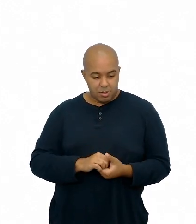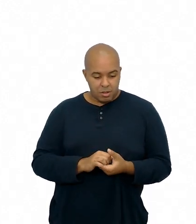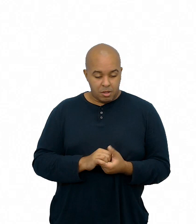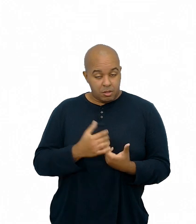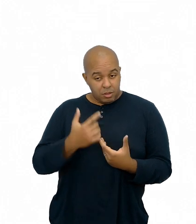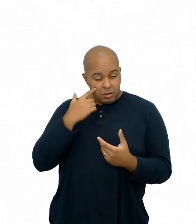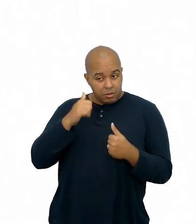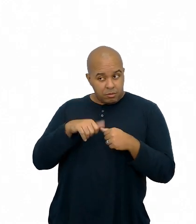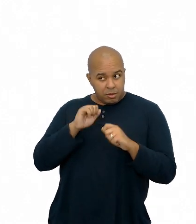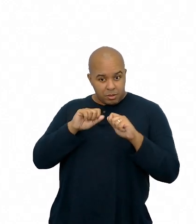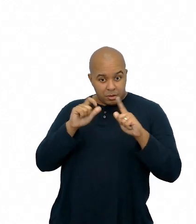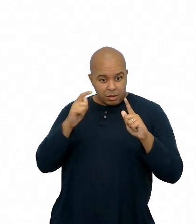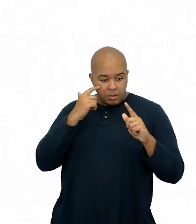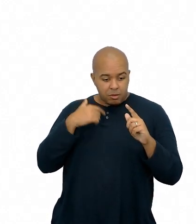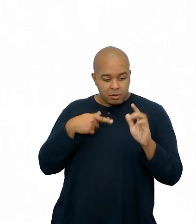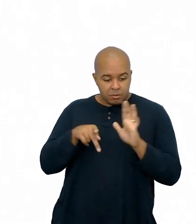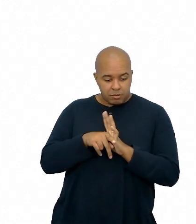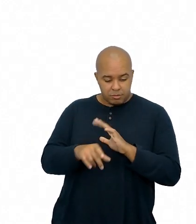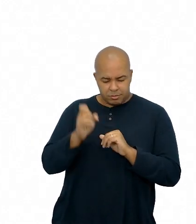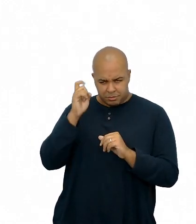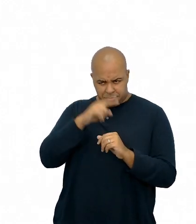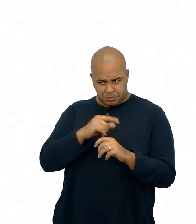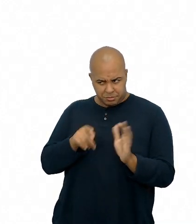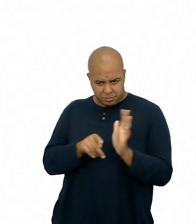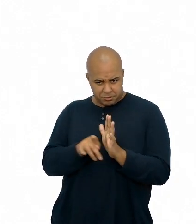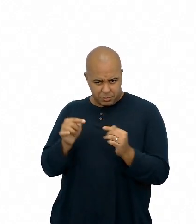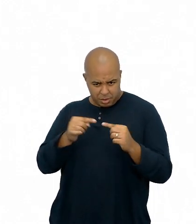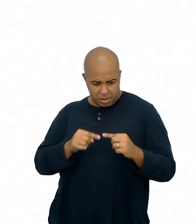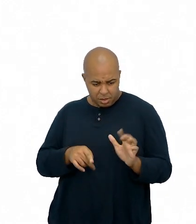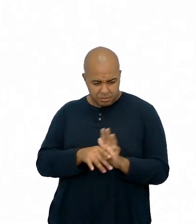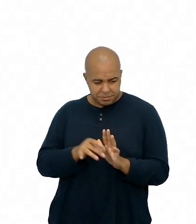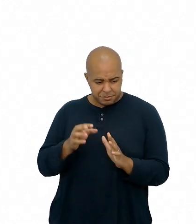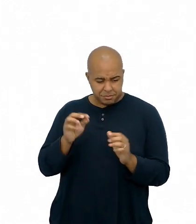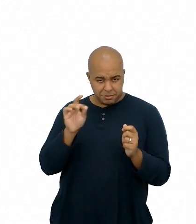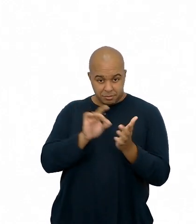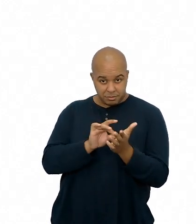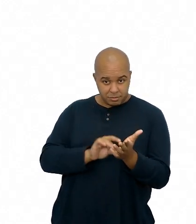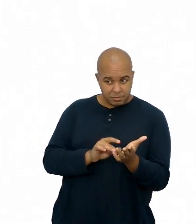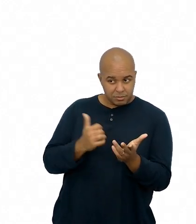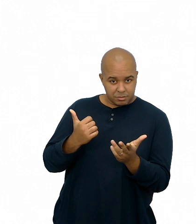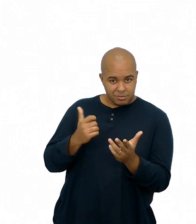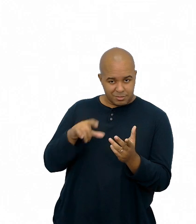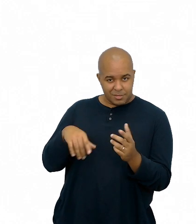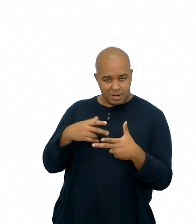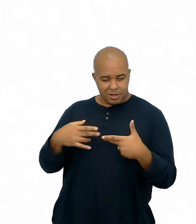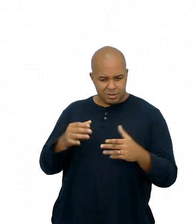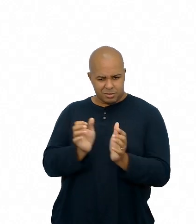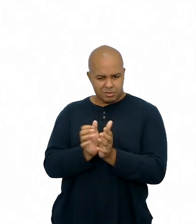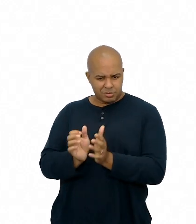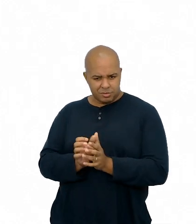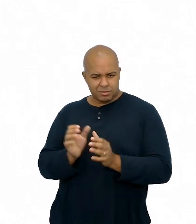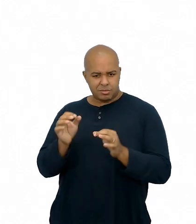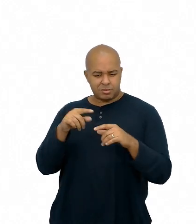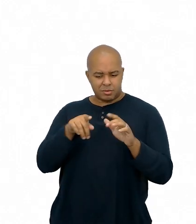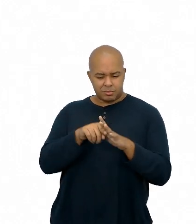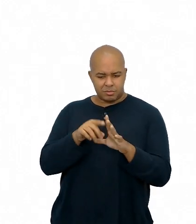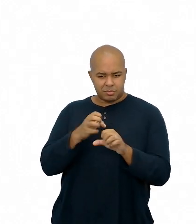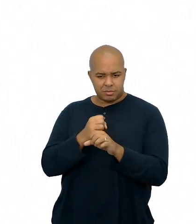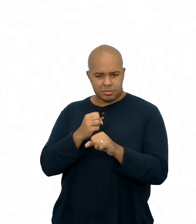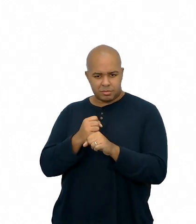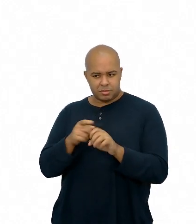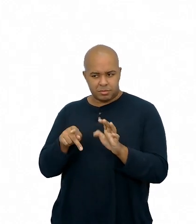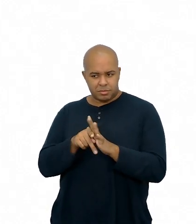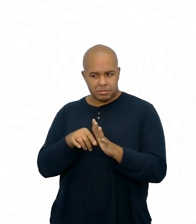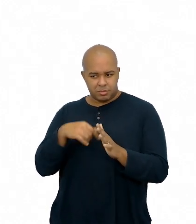Então, fique atento, então, se essa dificuldade está relacionada à realização, né, dos agrupamentos na contagem de 10